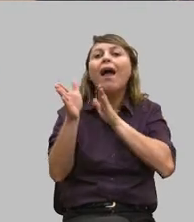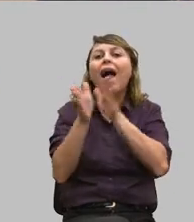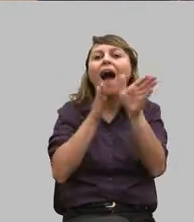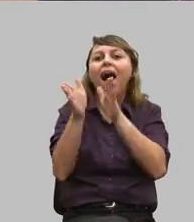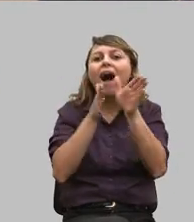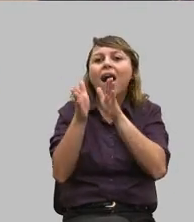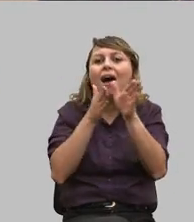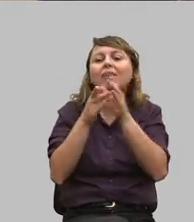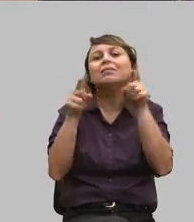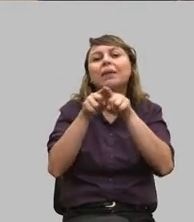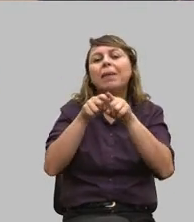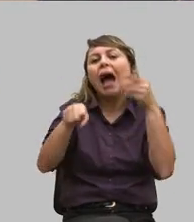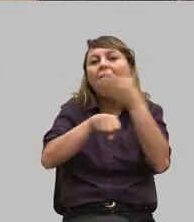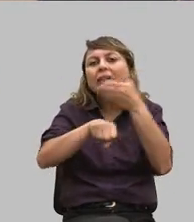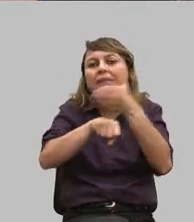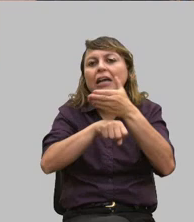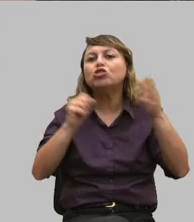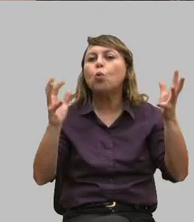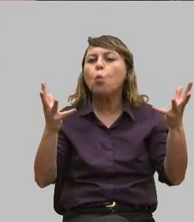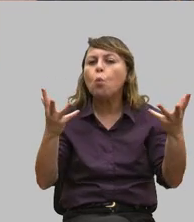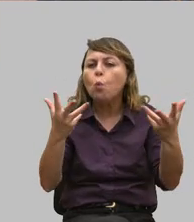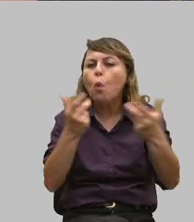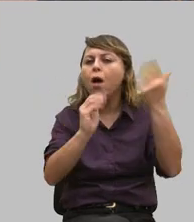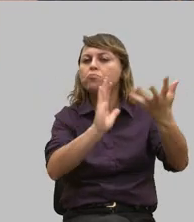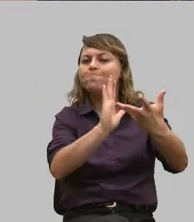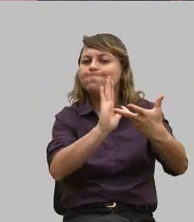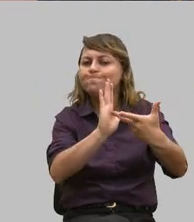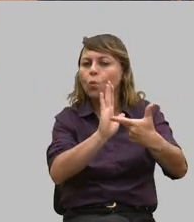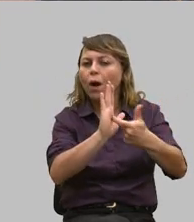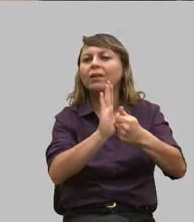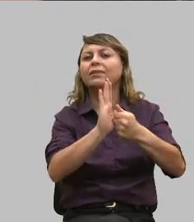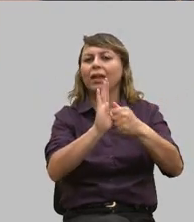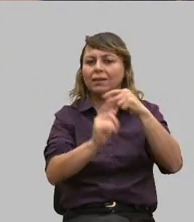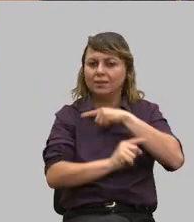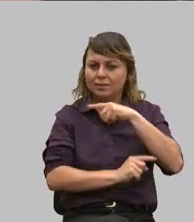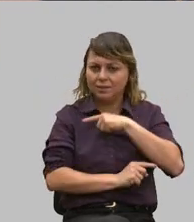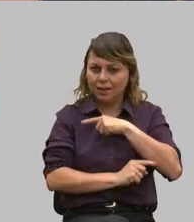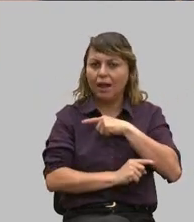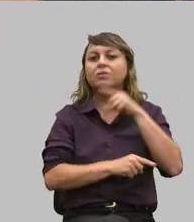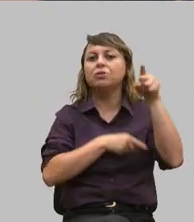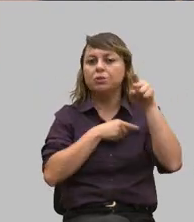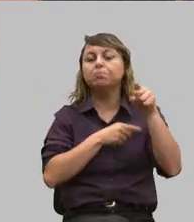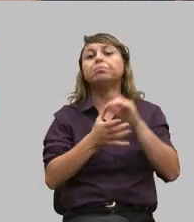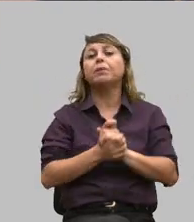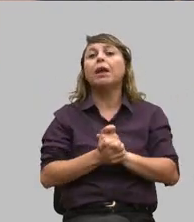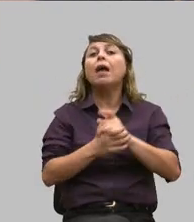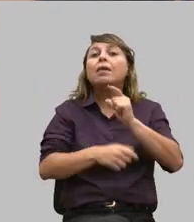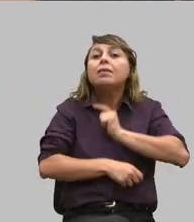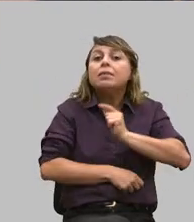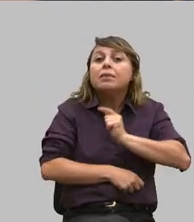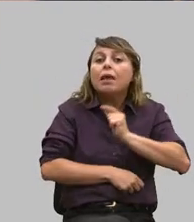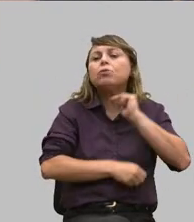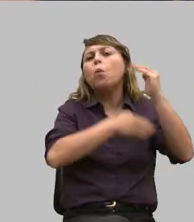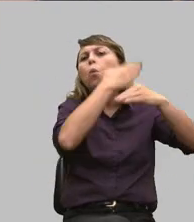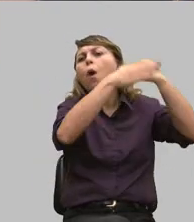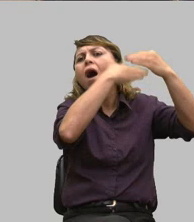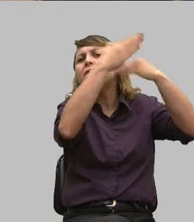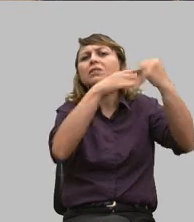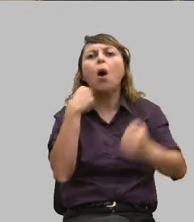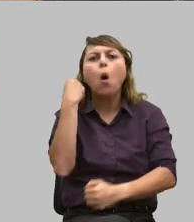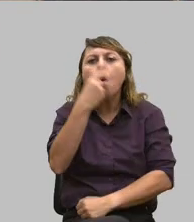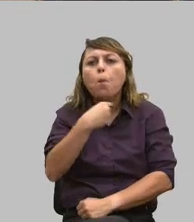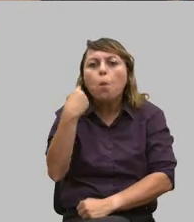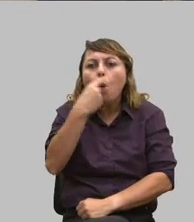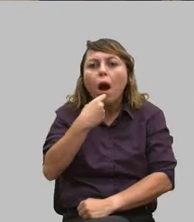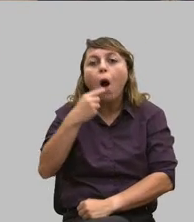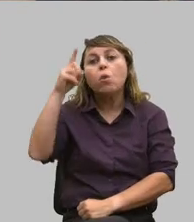saúde bucal de qualidade de forma ambulatorial muito vinculado também à atenção primária e tenhamos também um avanço da saúde bucal hospitalar que gente